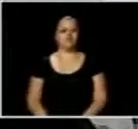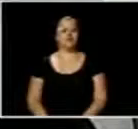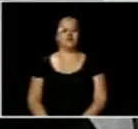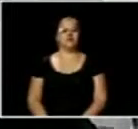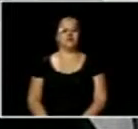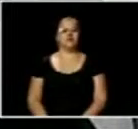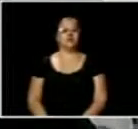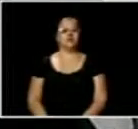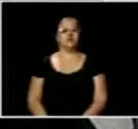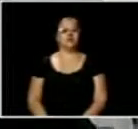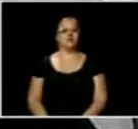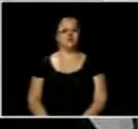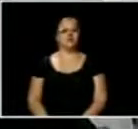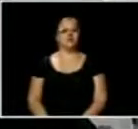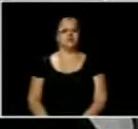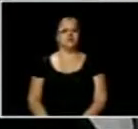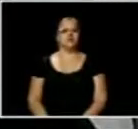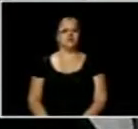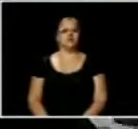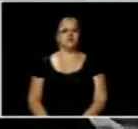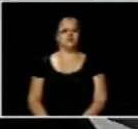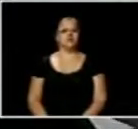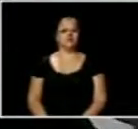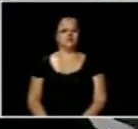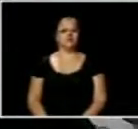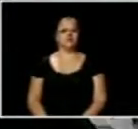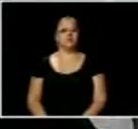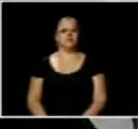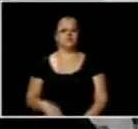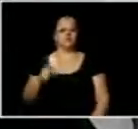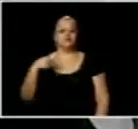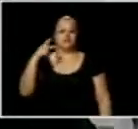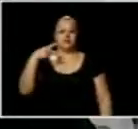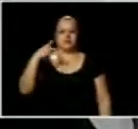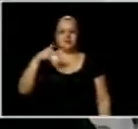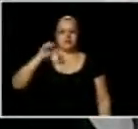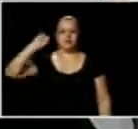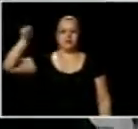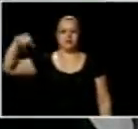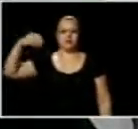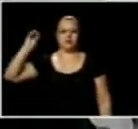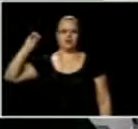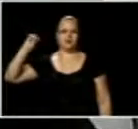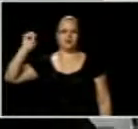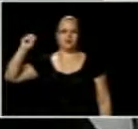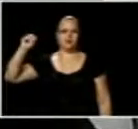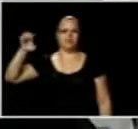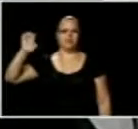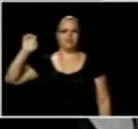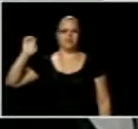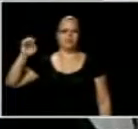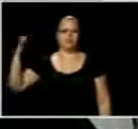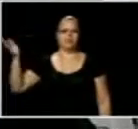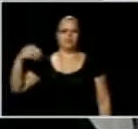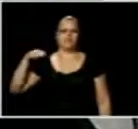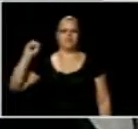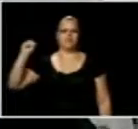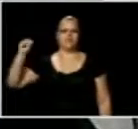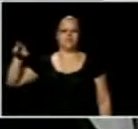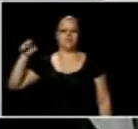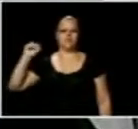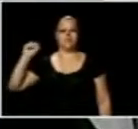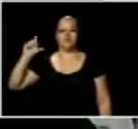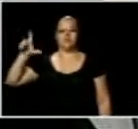ao qual tem raízes na cidade, tem potencial, é do ramo,